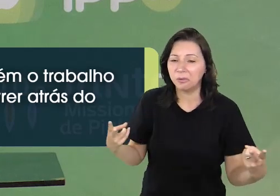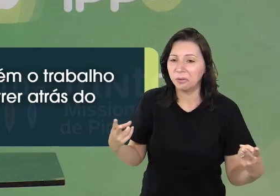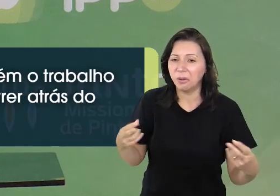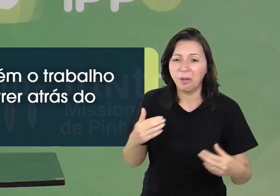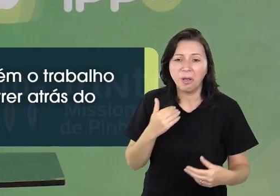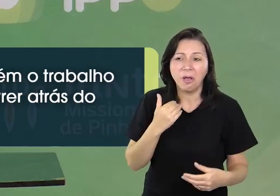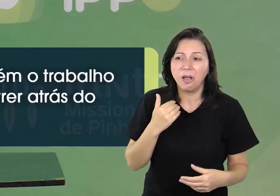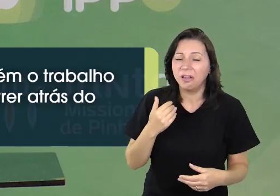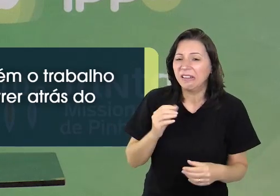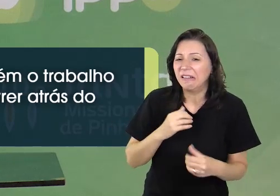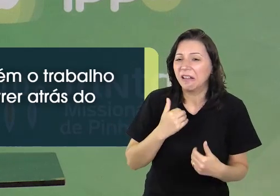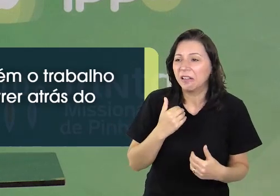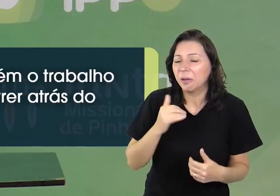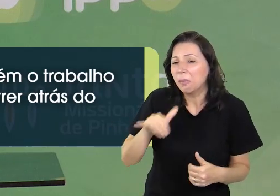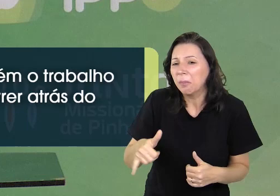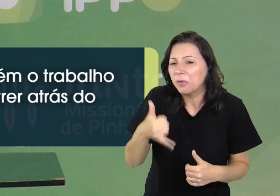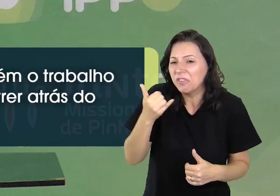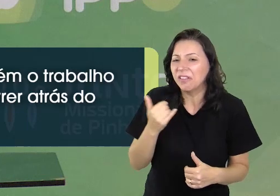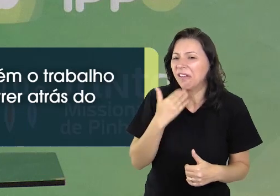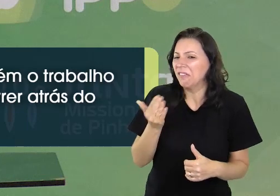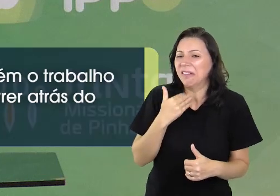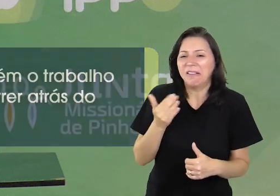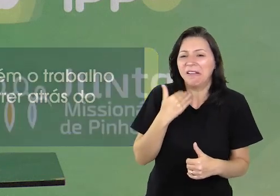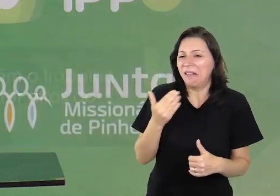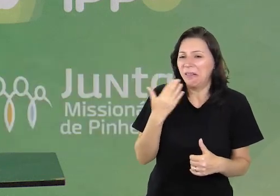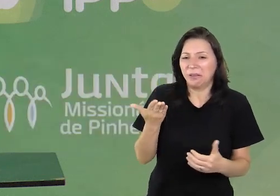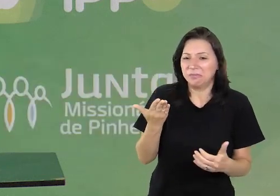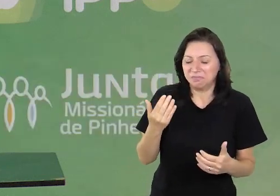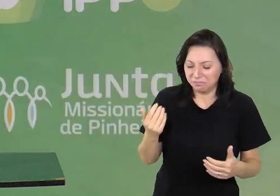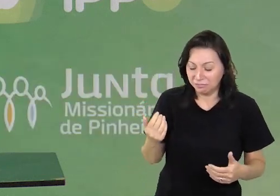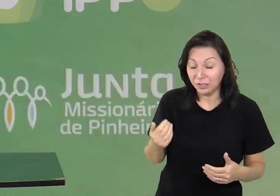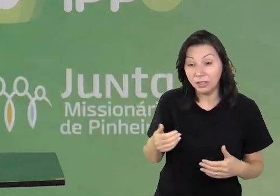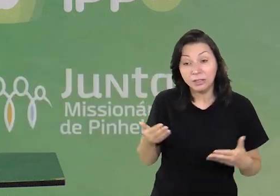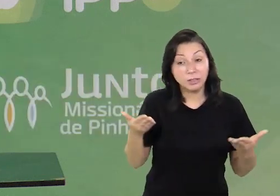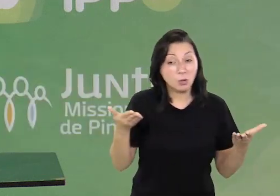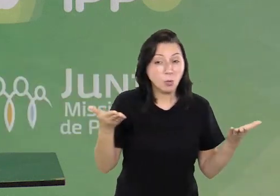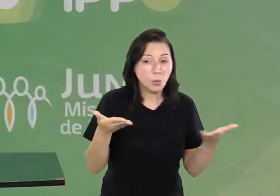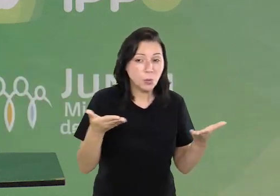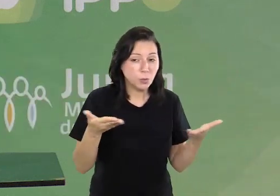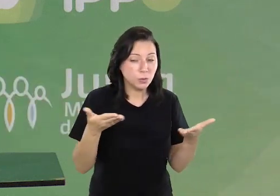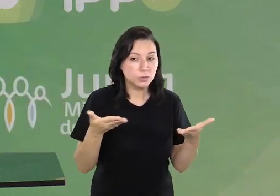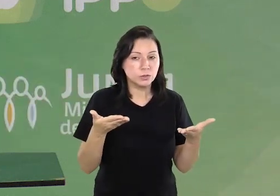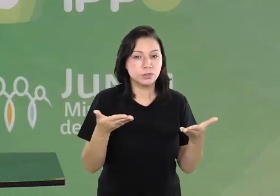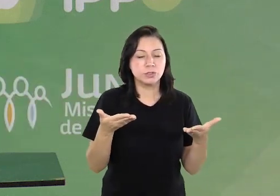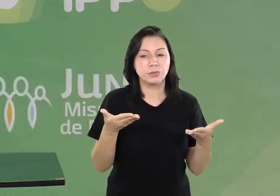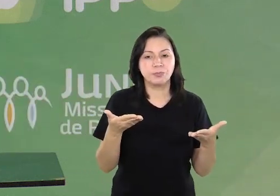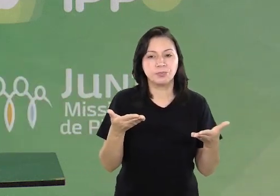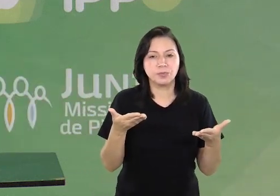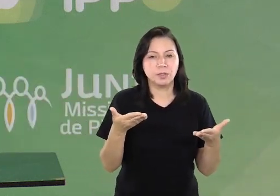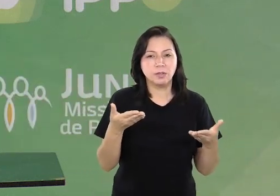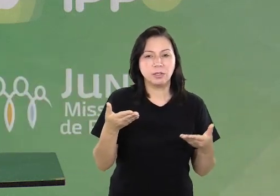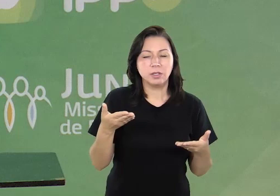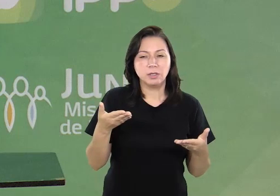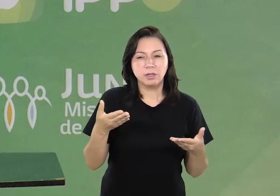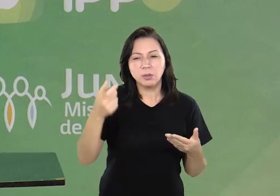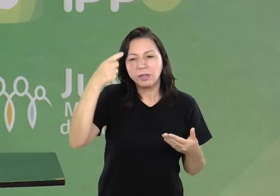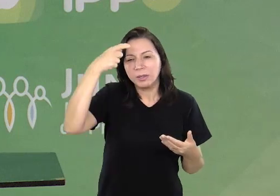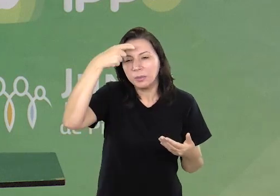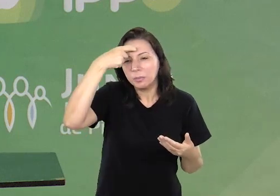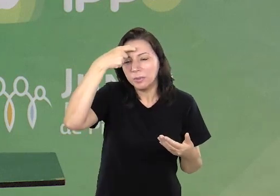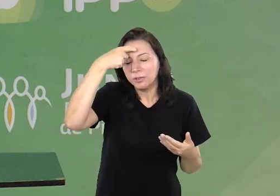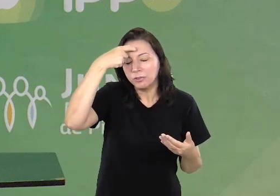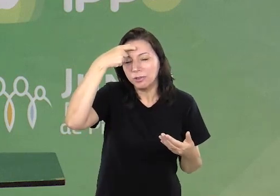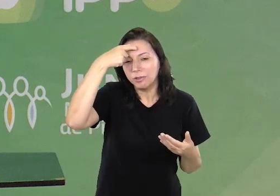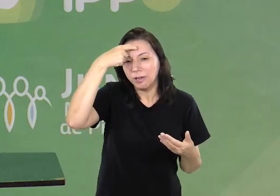debaixo do Sol eu quero meditar com vocês hoje sobre o tema onde encontrar